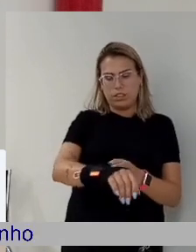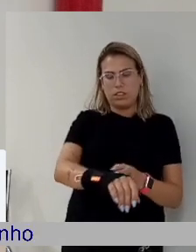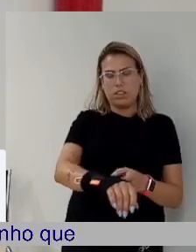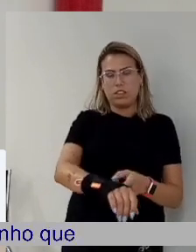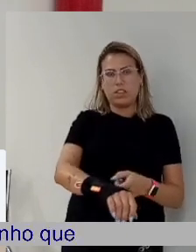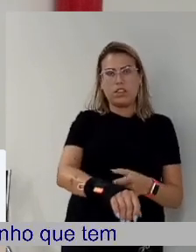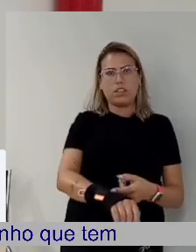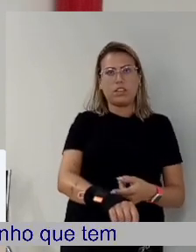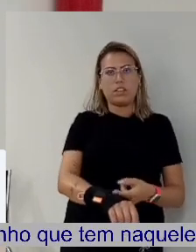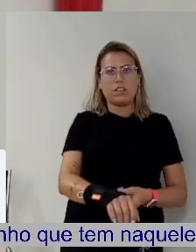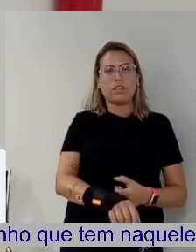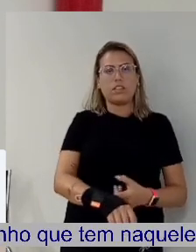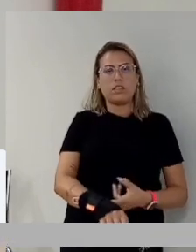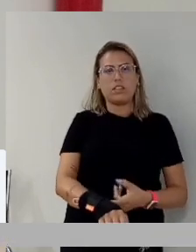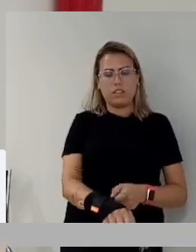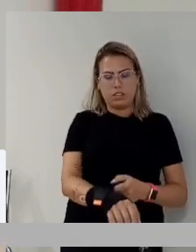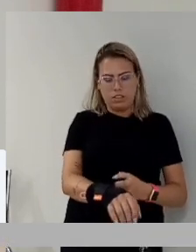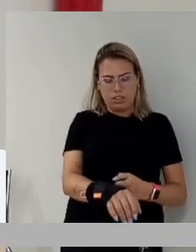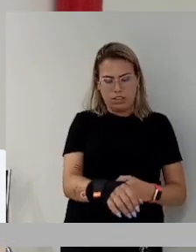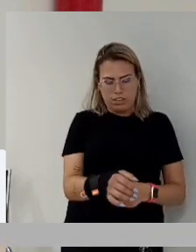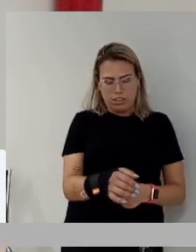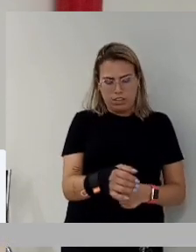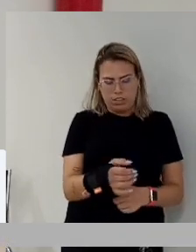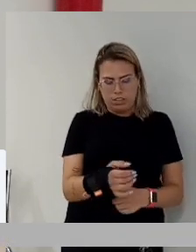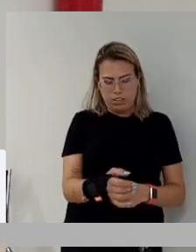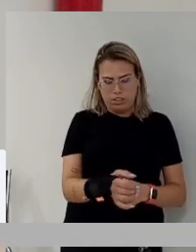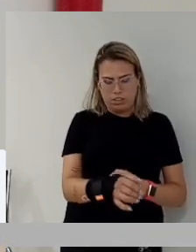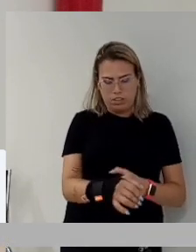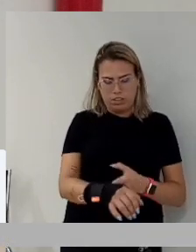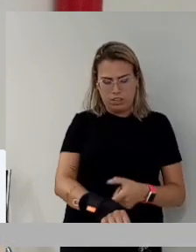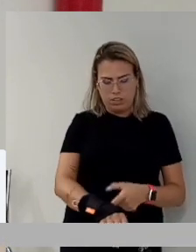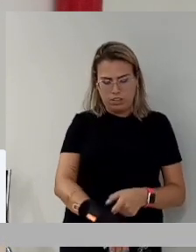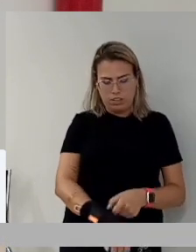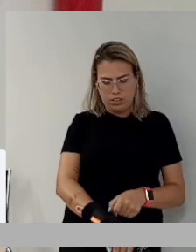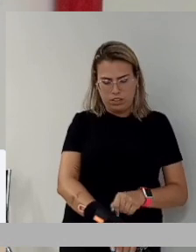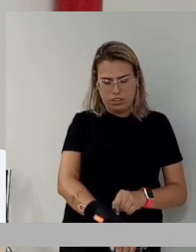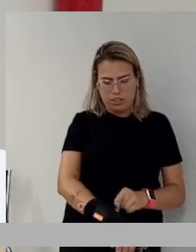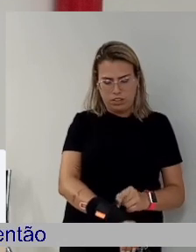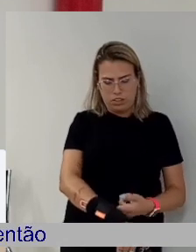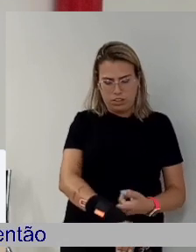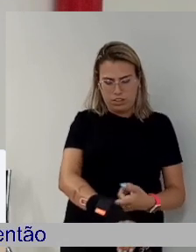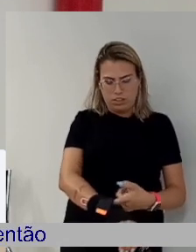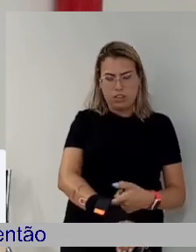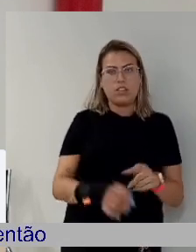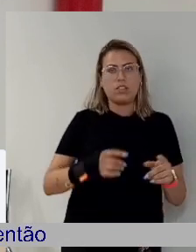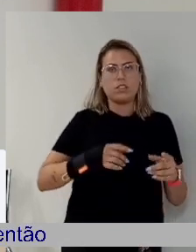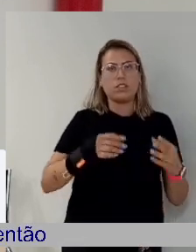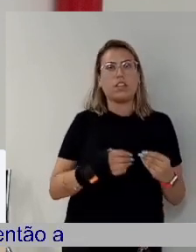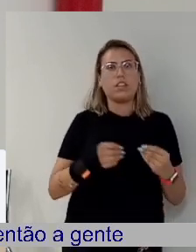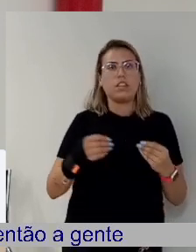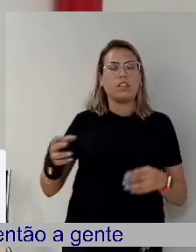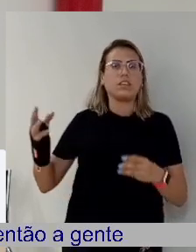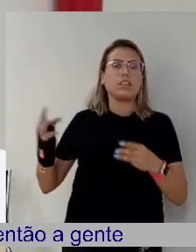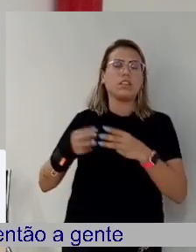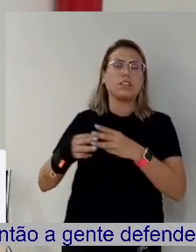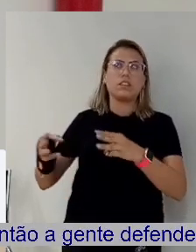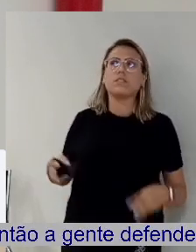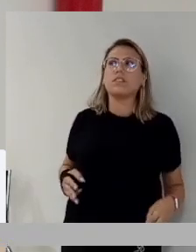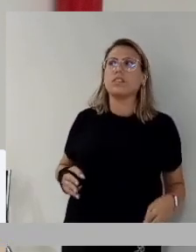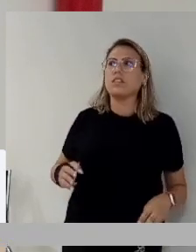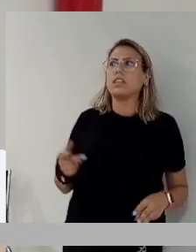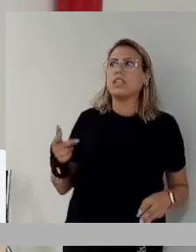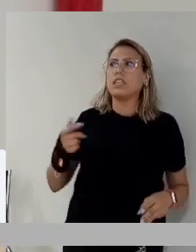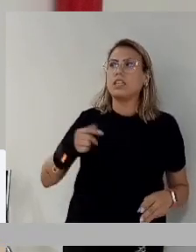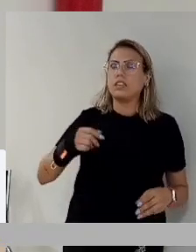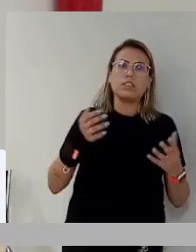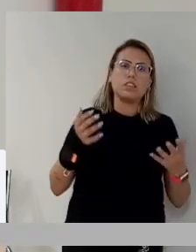mesmo mas eu a gente tá na eh eh queremos entregar esse caminhão no nosso mandato agora esse caminhão inclusive queremos fazer até a